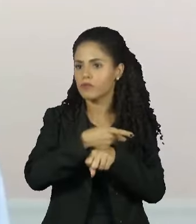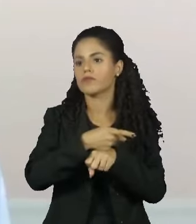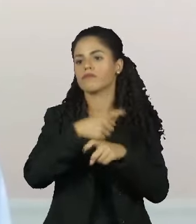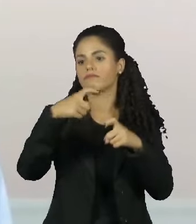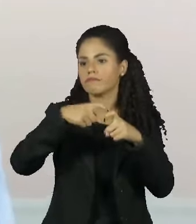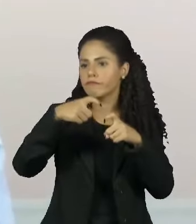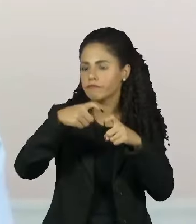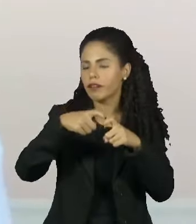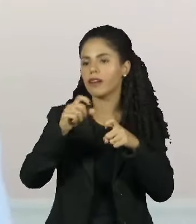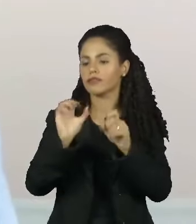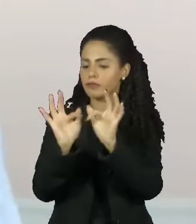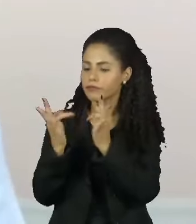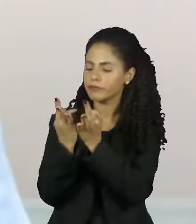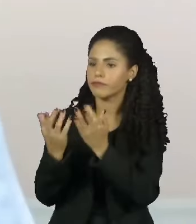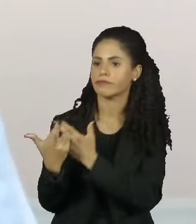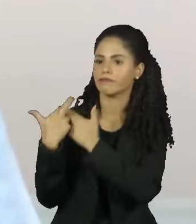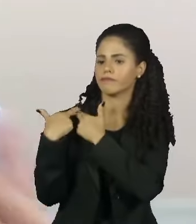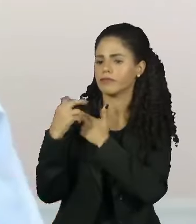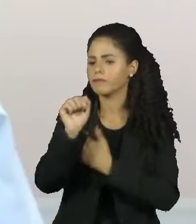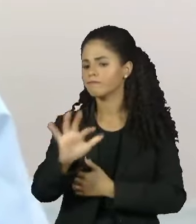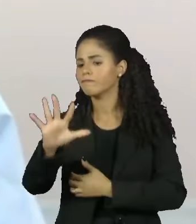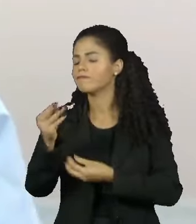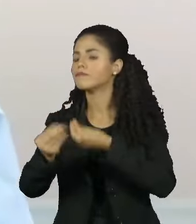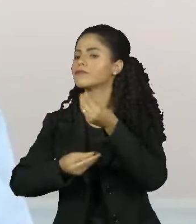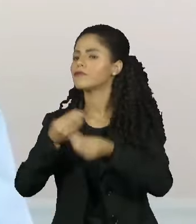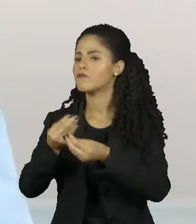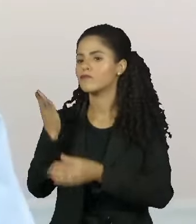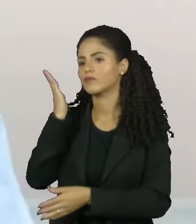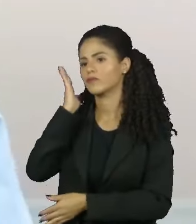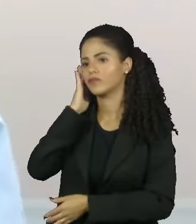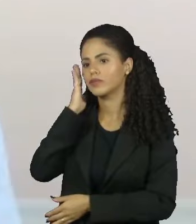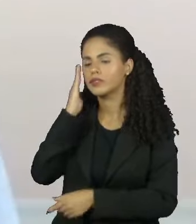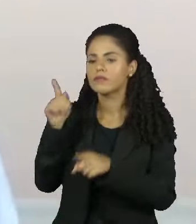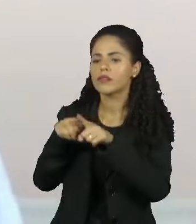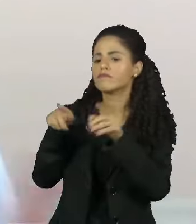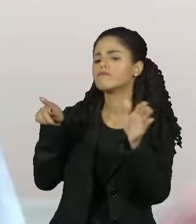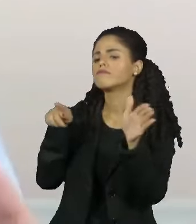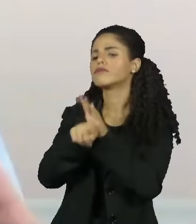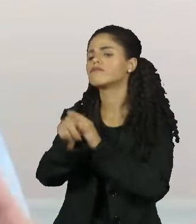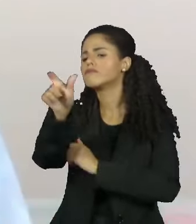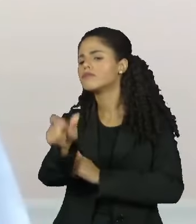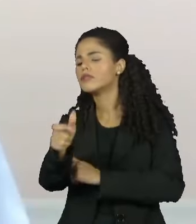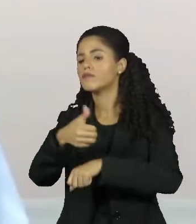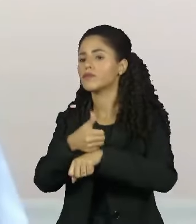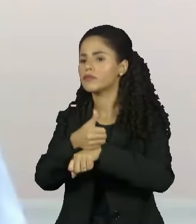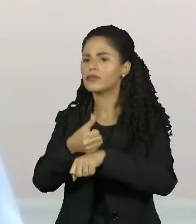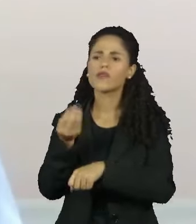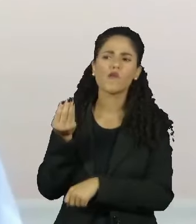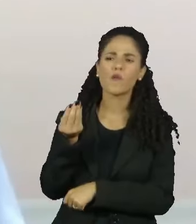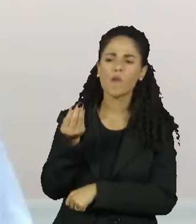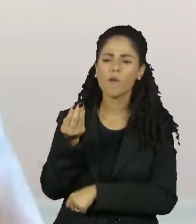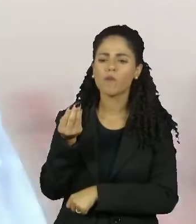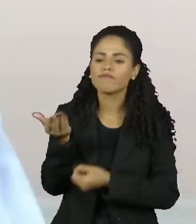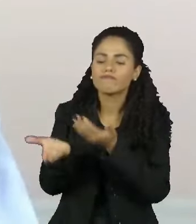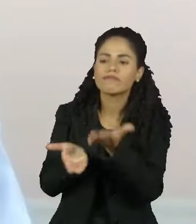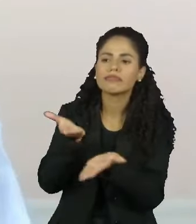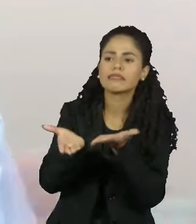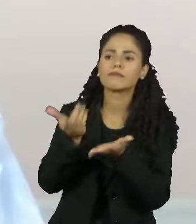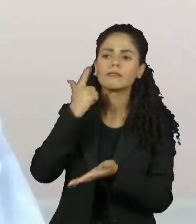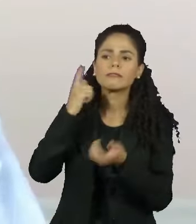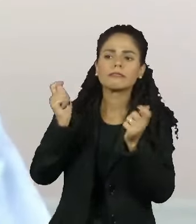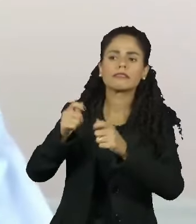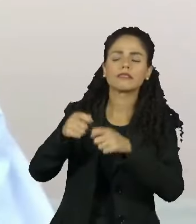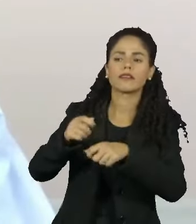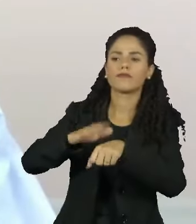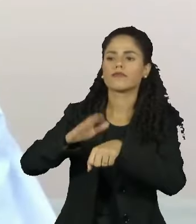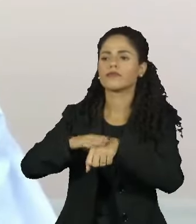atenção, o familiar, e procurar perguntar para um profissional, aquele mais próximo, aquele que está, seja o